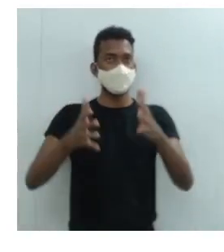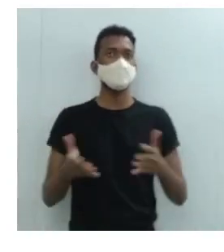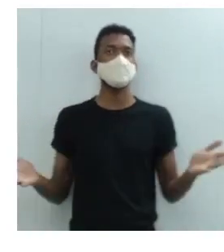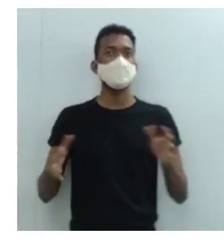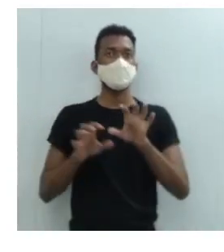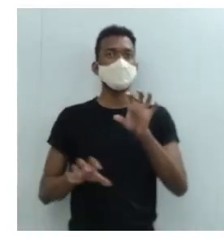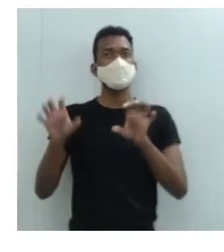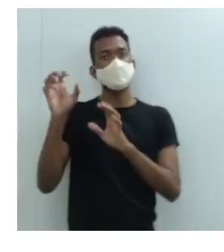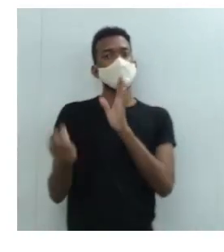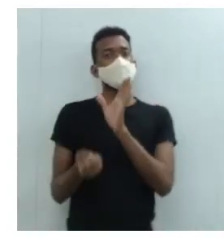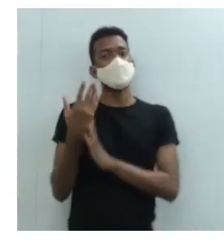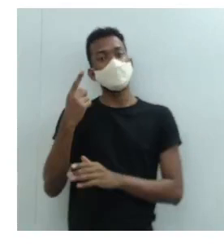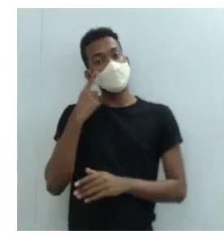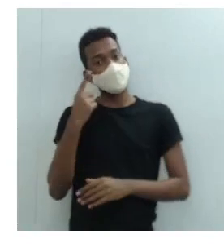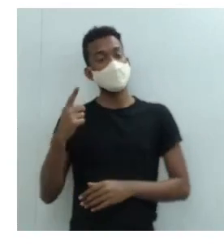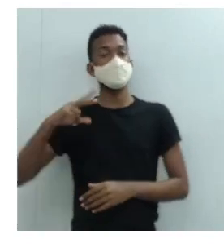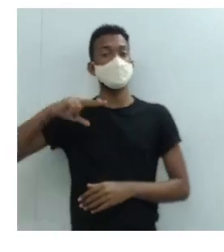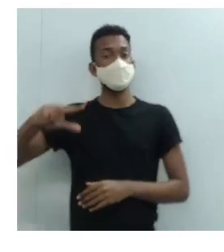agora de Portugal e Espanha.